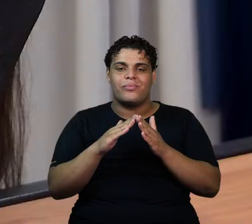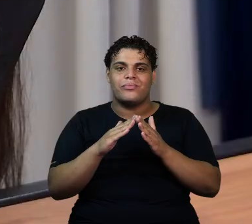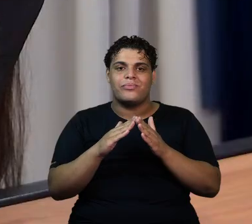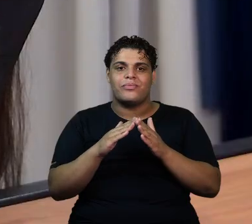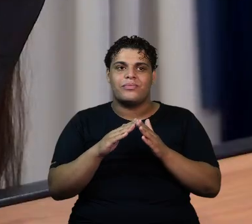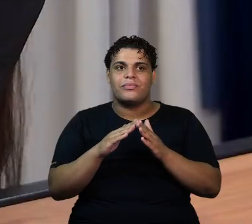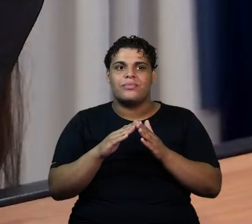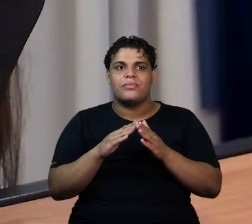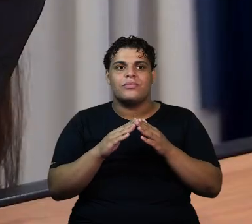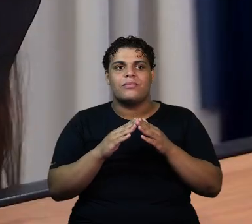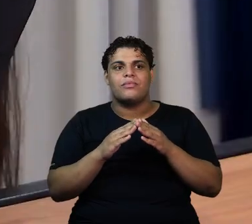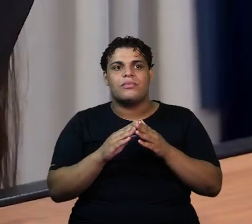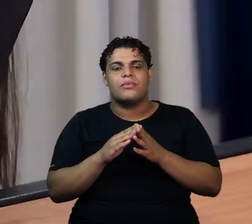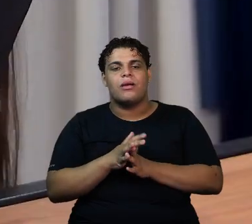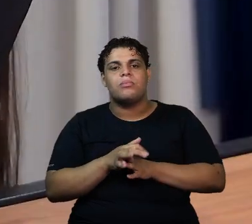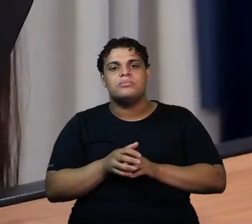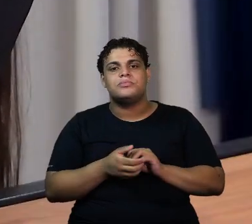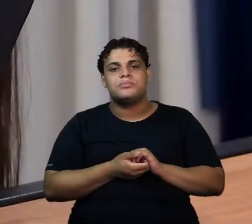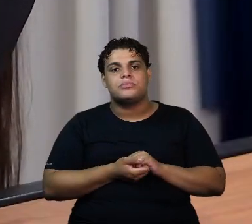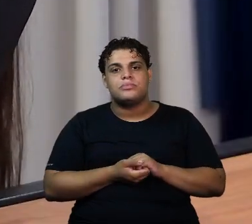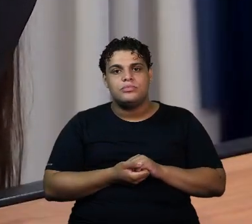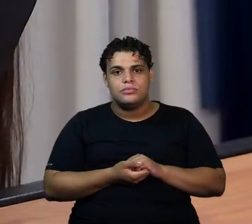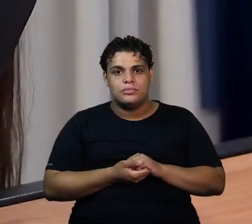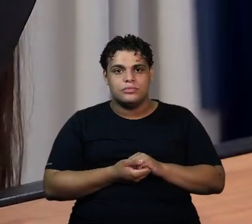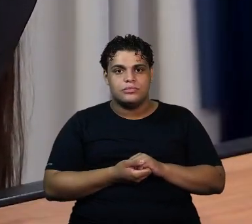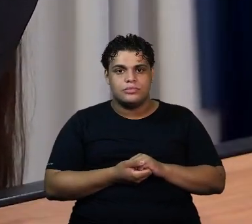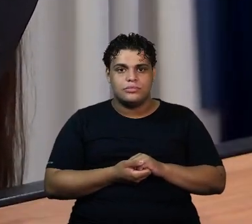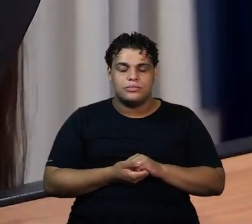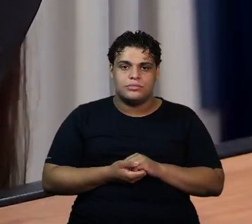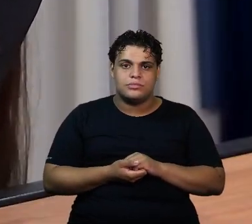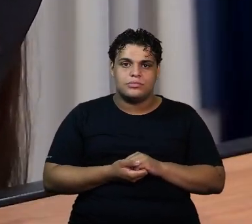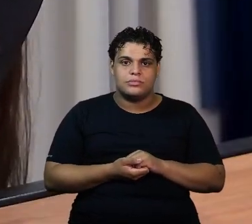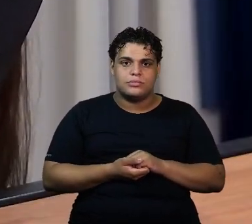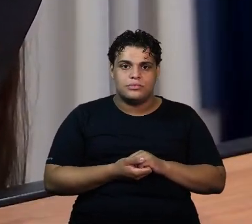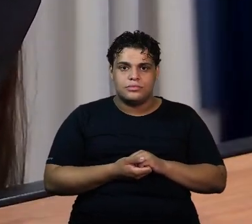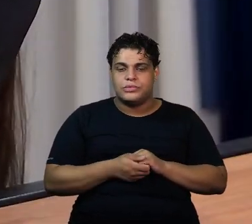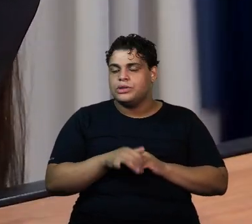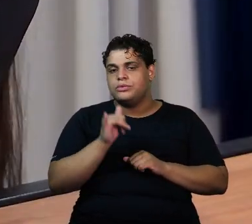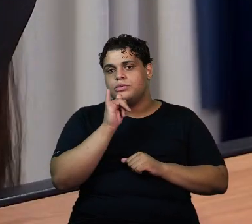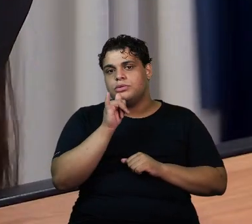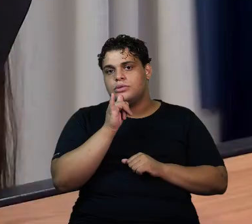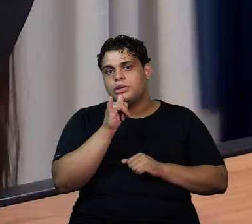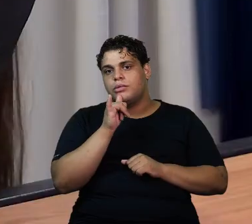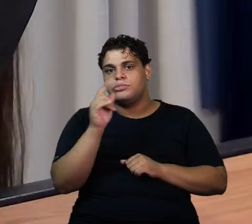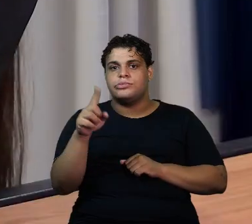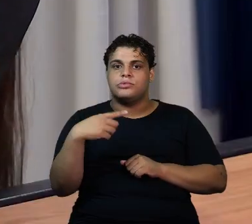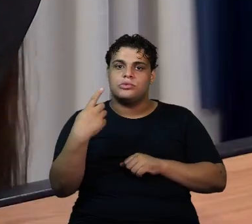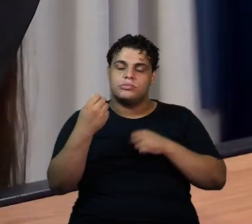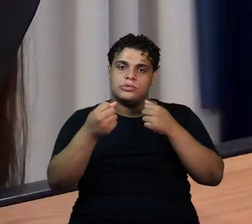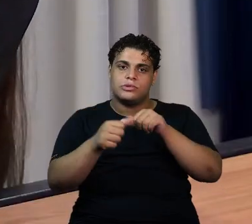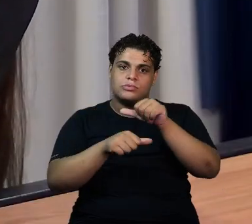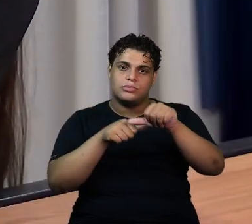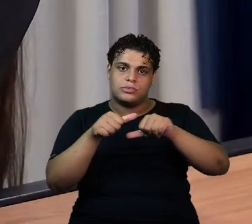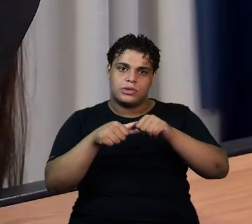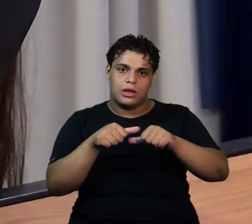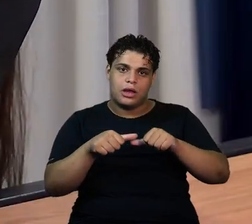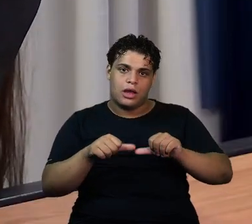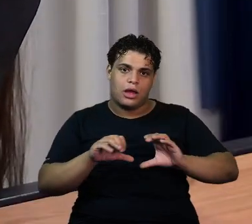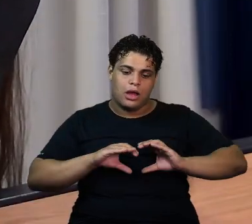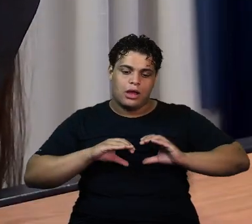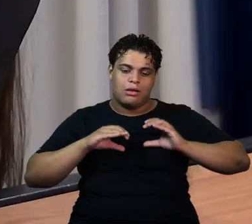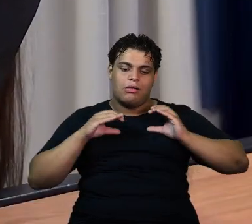ajuda a trazer aqui para o pessoal algumas situações que a gente poderia mudar o nosso